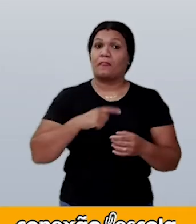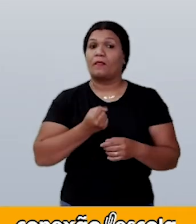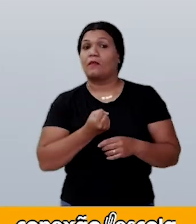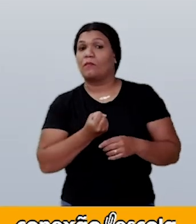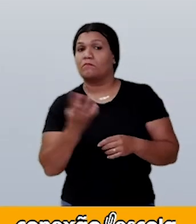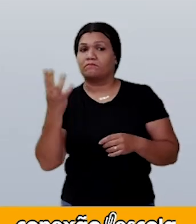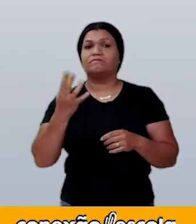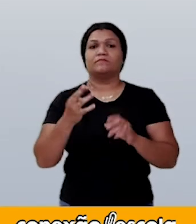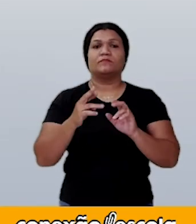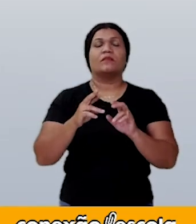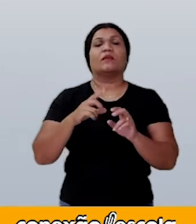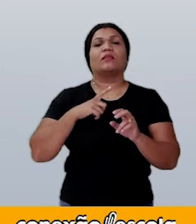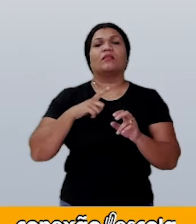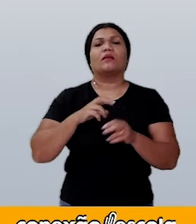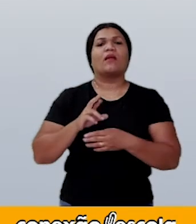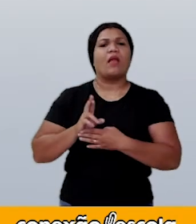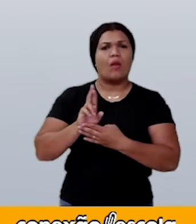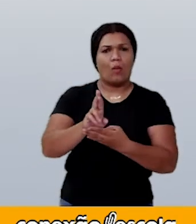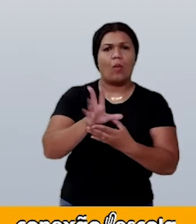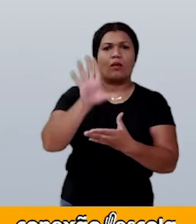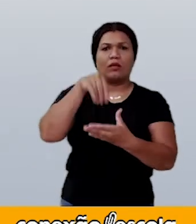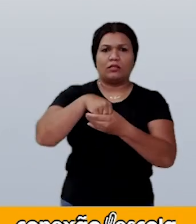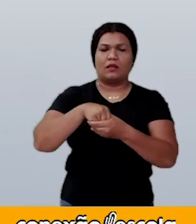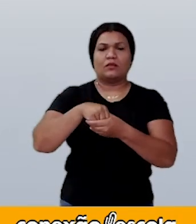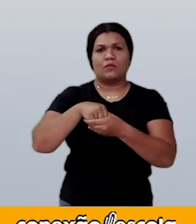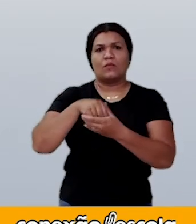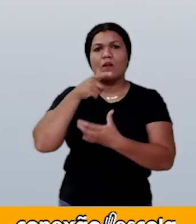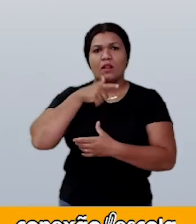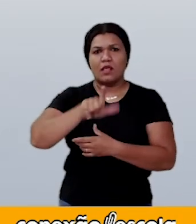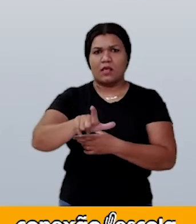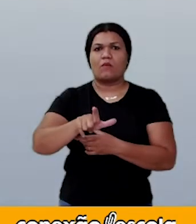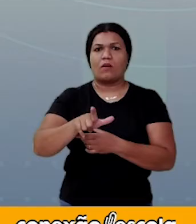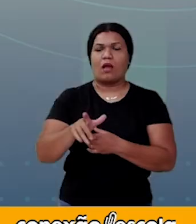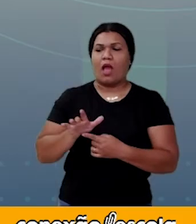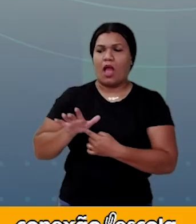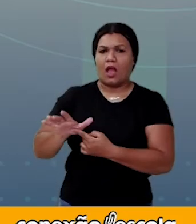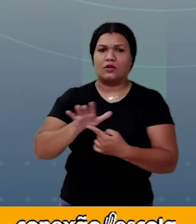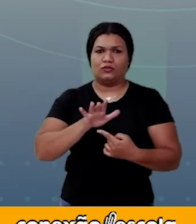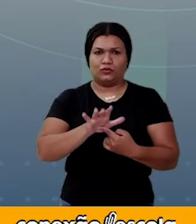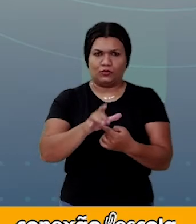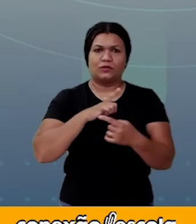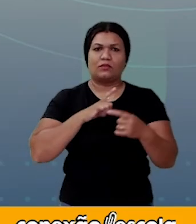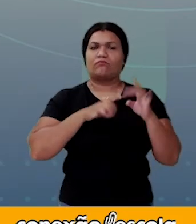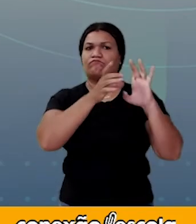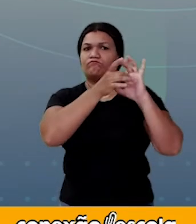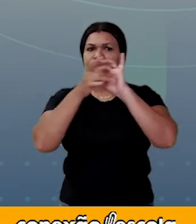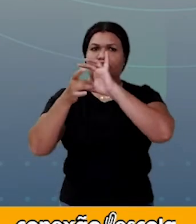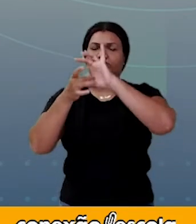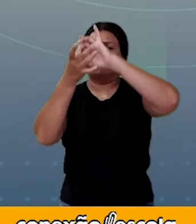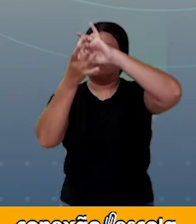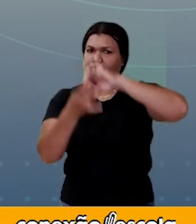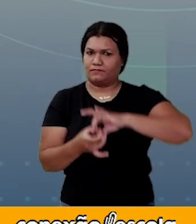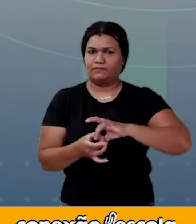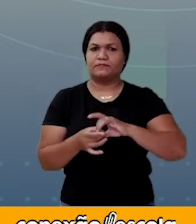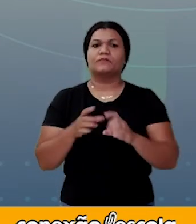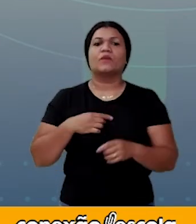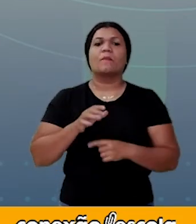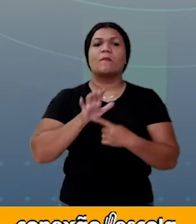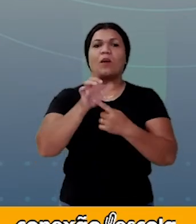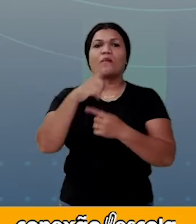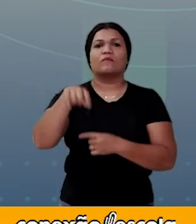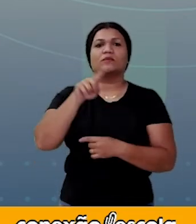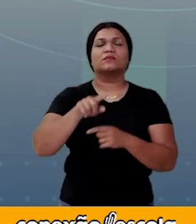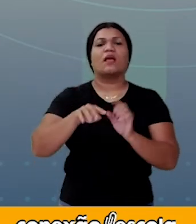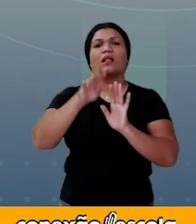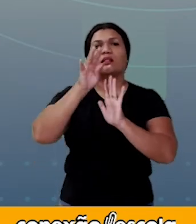da língua que colaboram com a coerência e com a coesão do texto. Eu vou trazer aqui para vocês um trechinho de um texto para